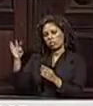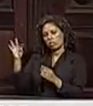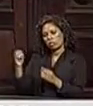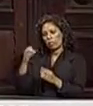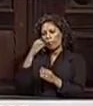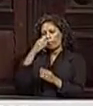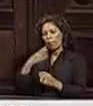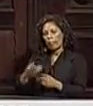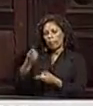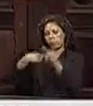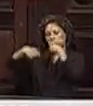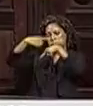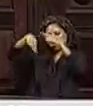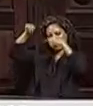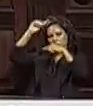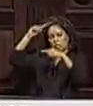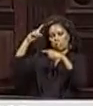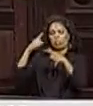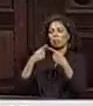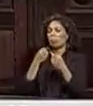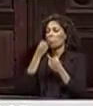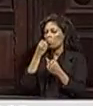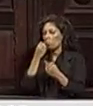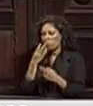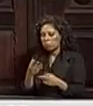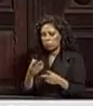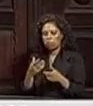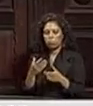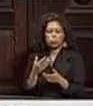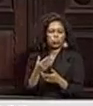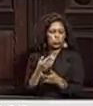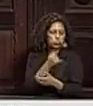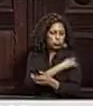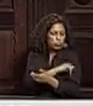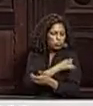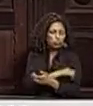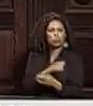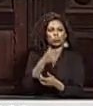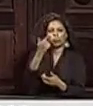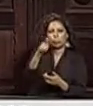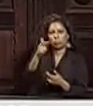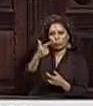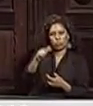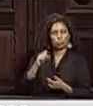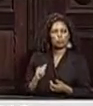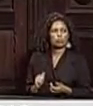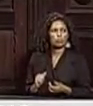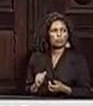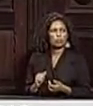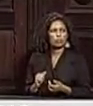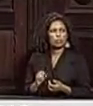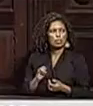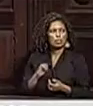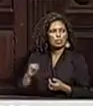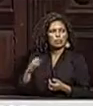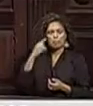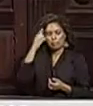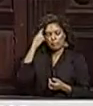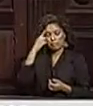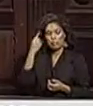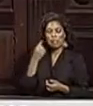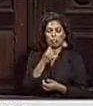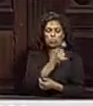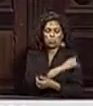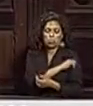Mas evidentemente, não é? A comparar com uma perspectiva de adesão do Estado do